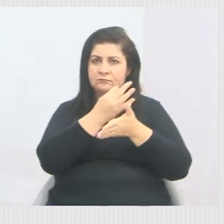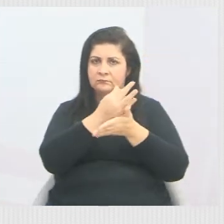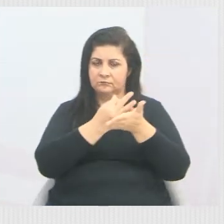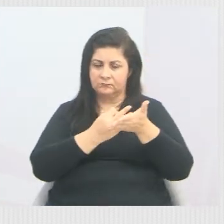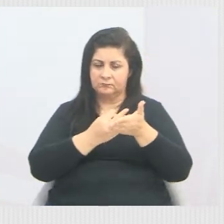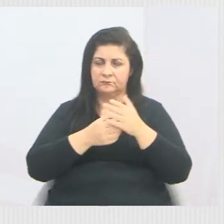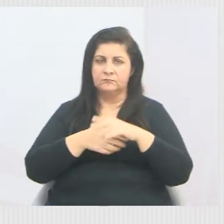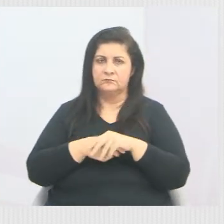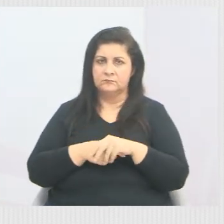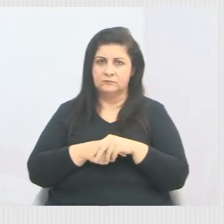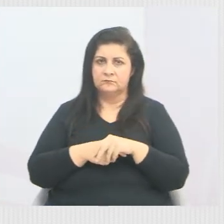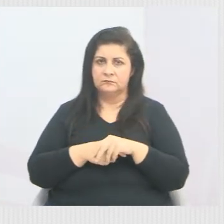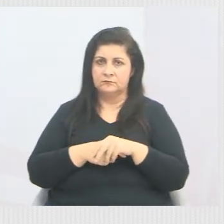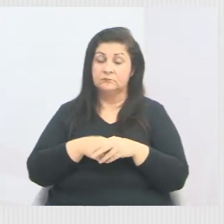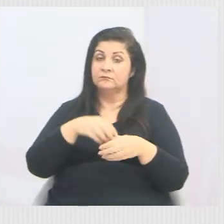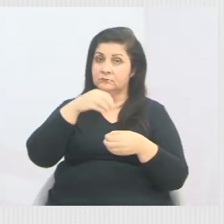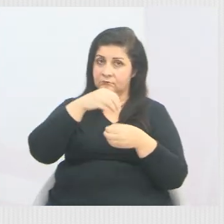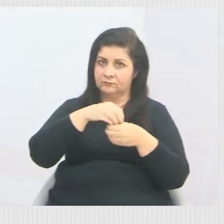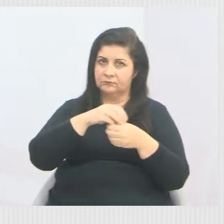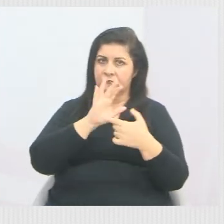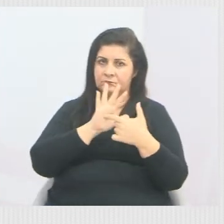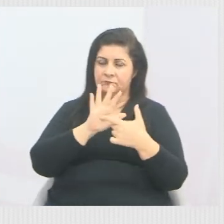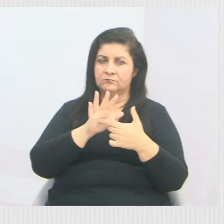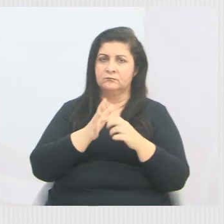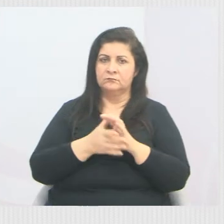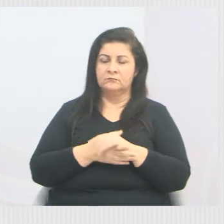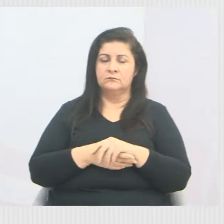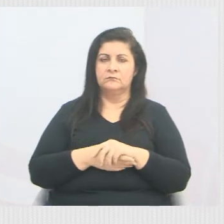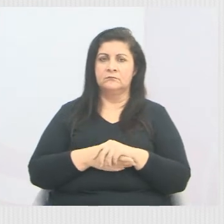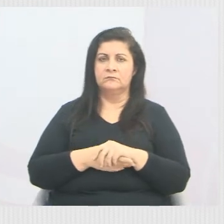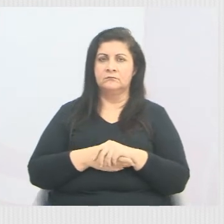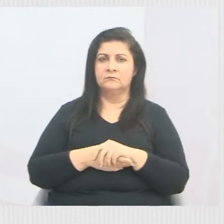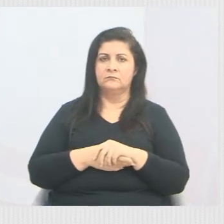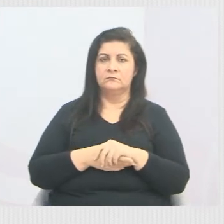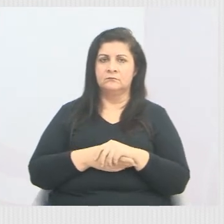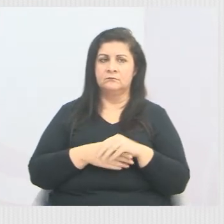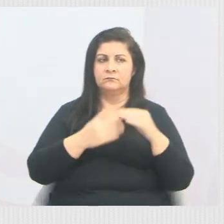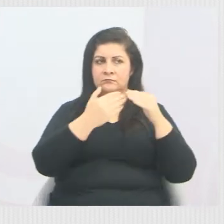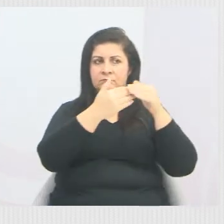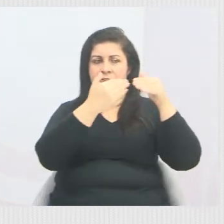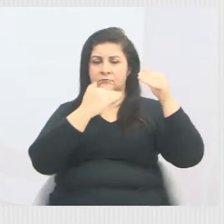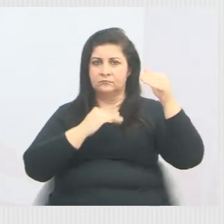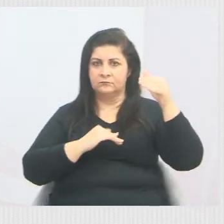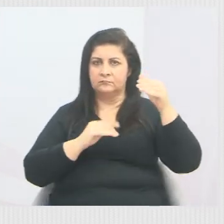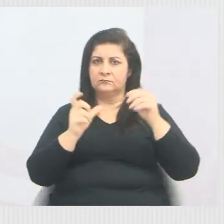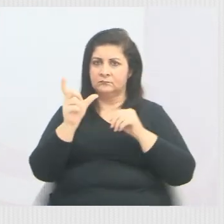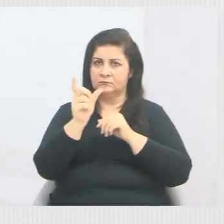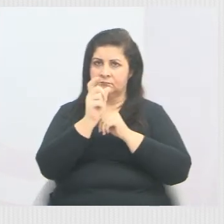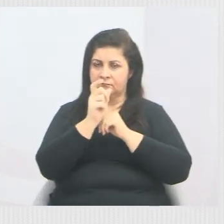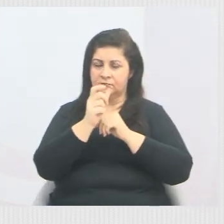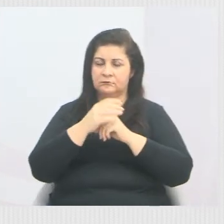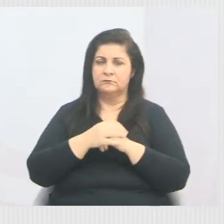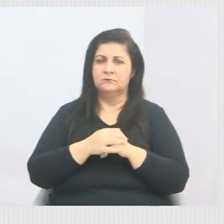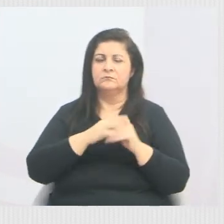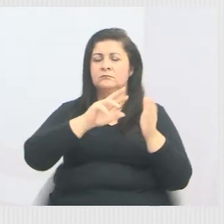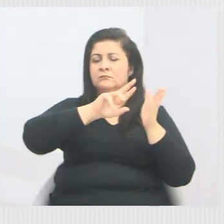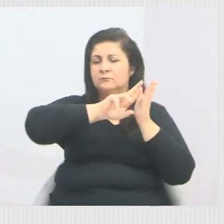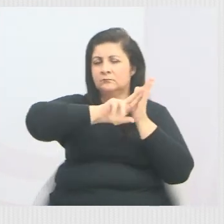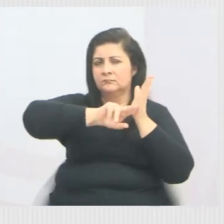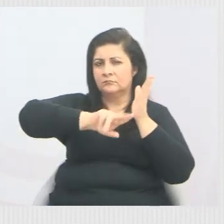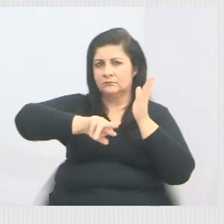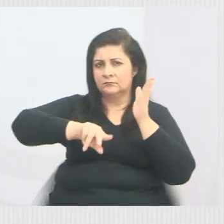está disponível, que está dentro dessa apresentação, né? Temos aqui embaixo o relatório resumido, que tem vários